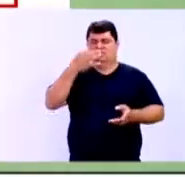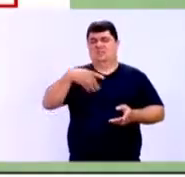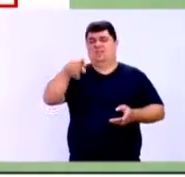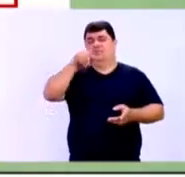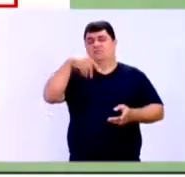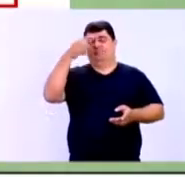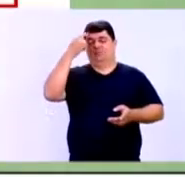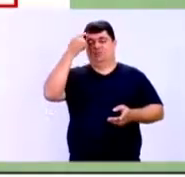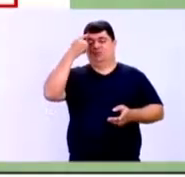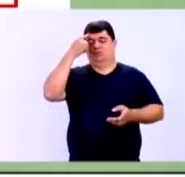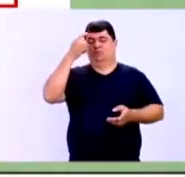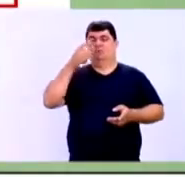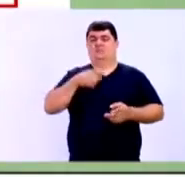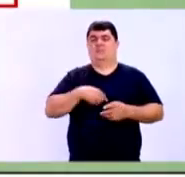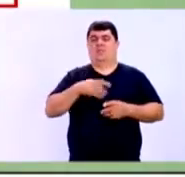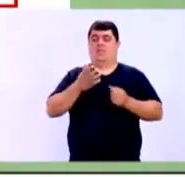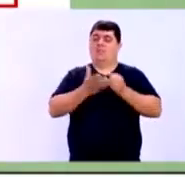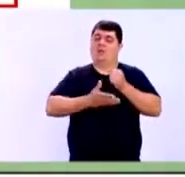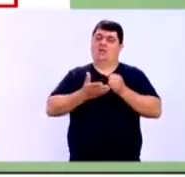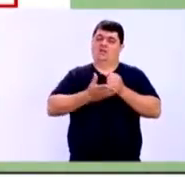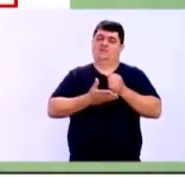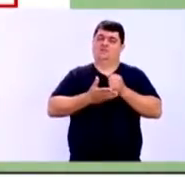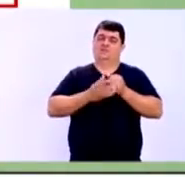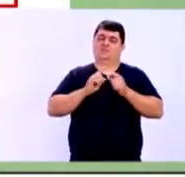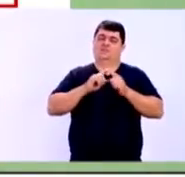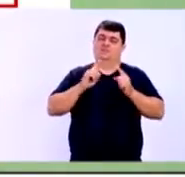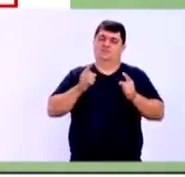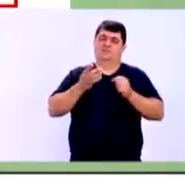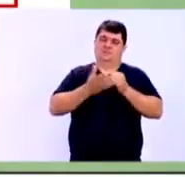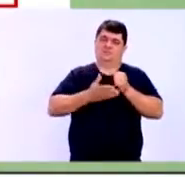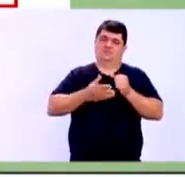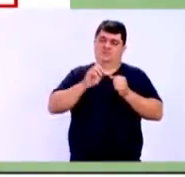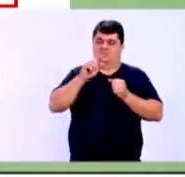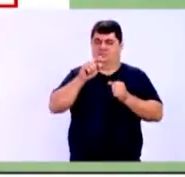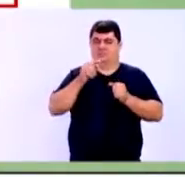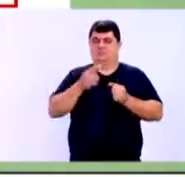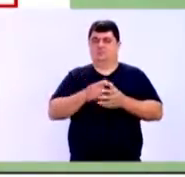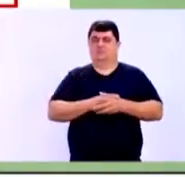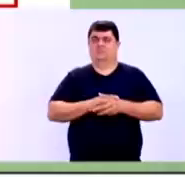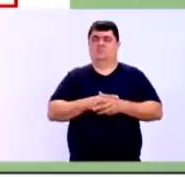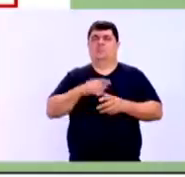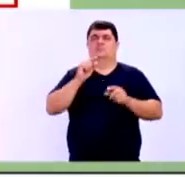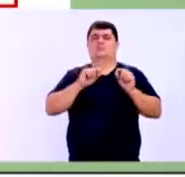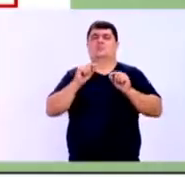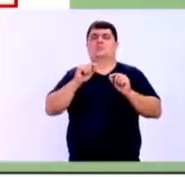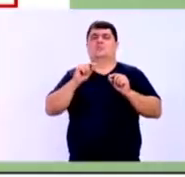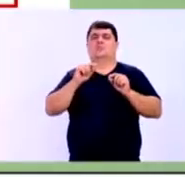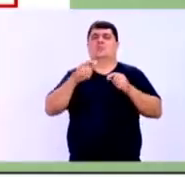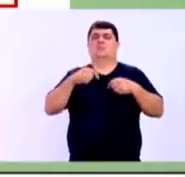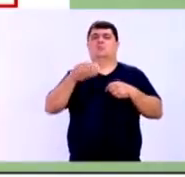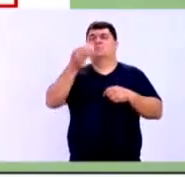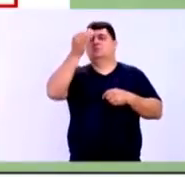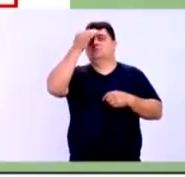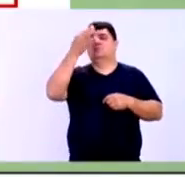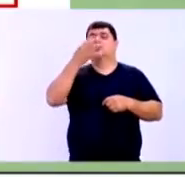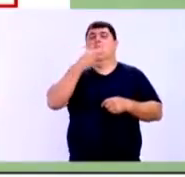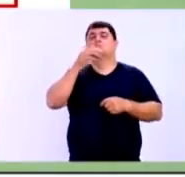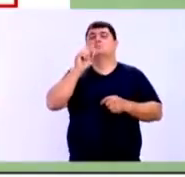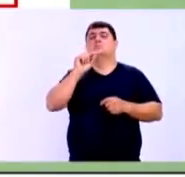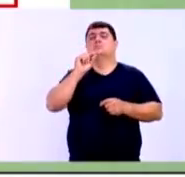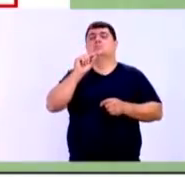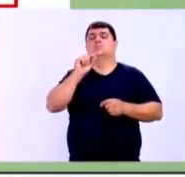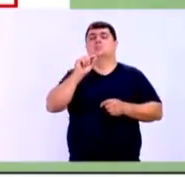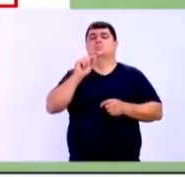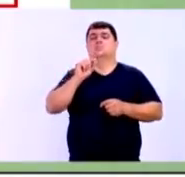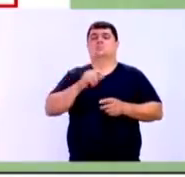Bom, esse é o básico. Mas basicamente isso. E o que vocês têm que adquirir de conhecimento dessa